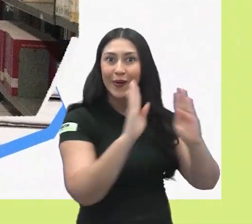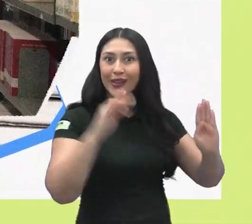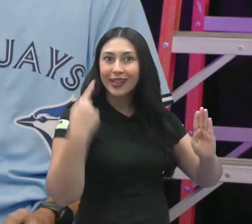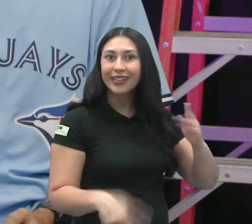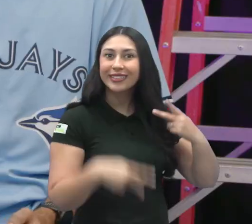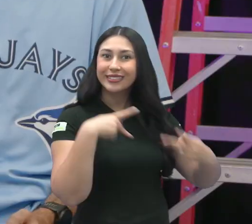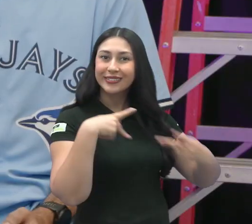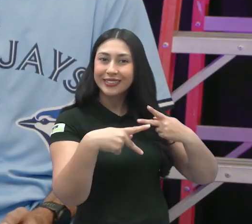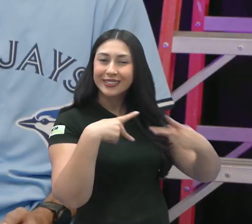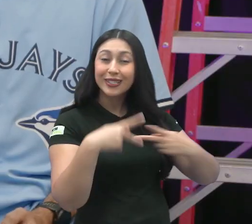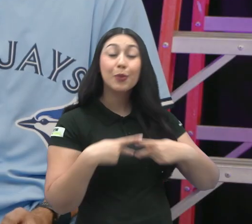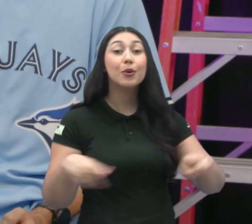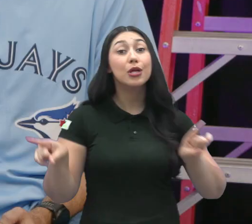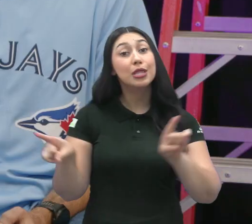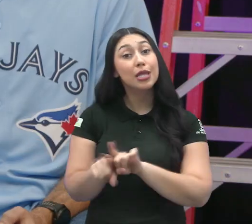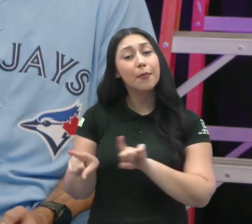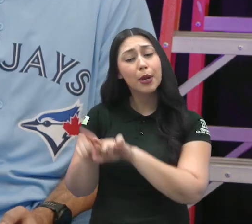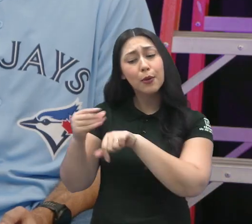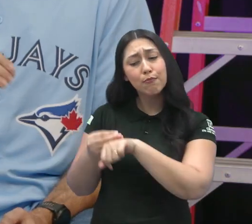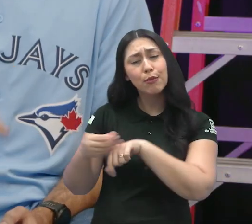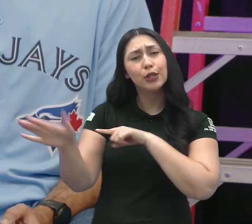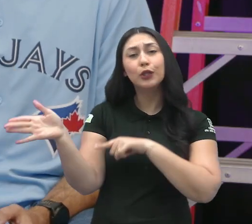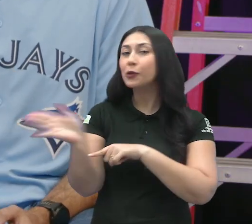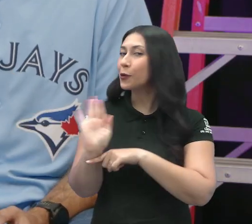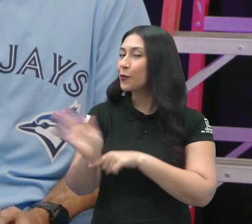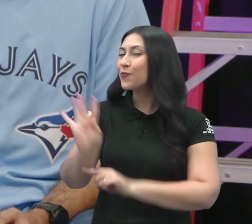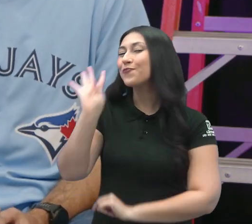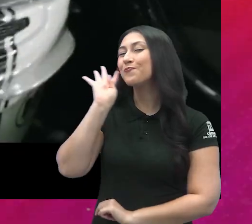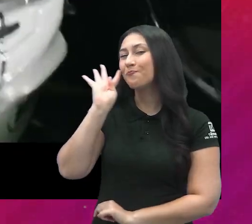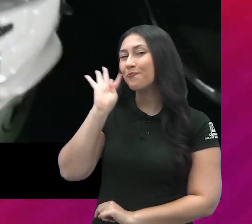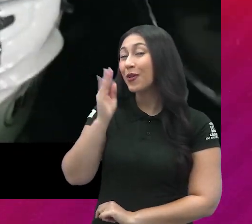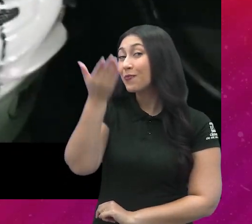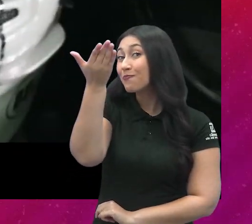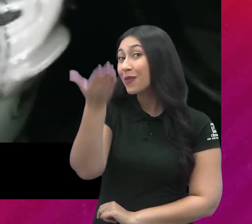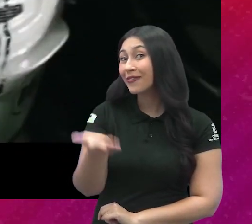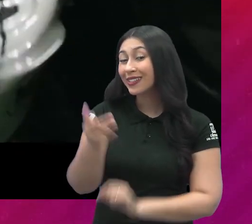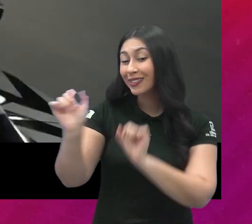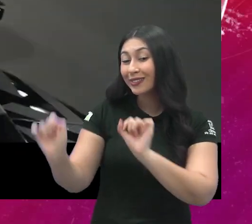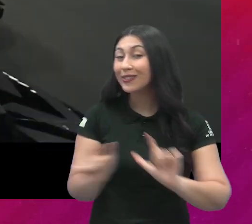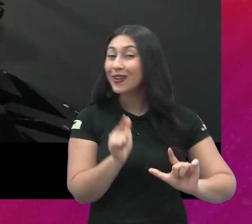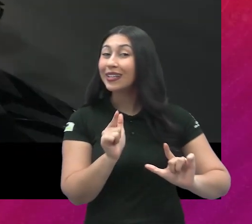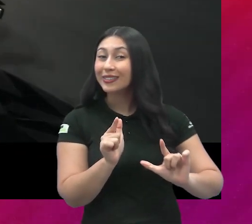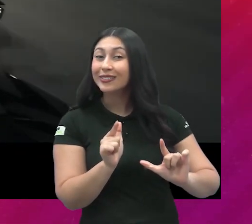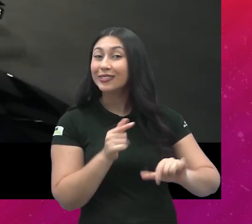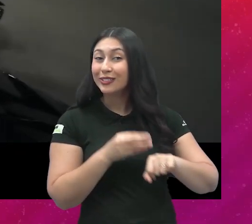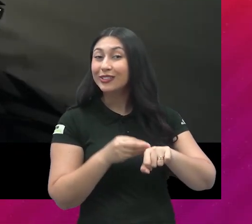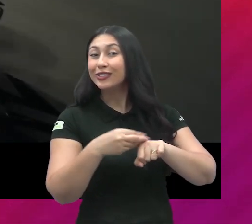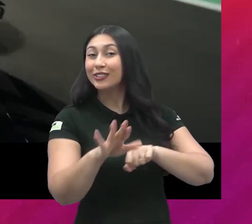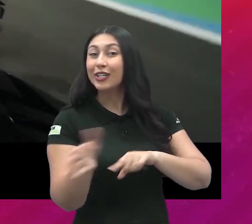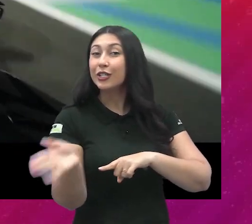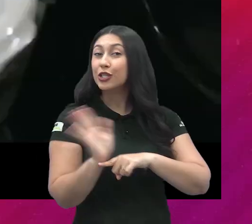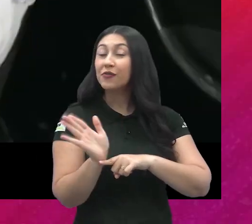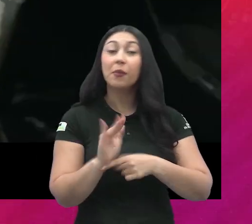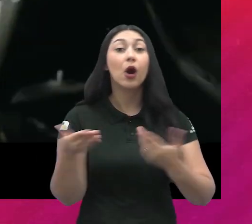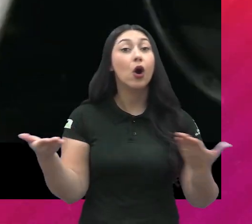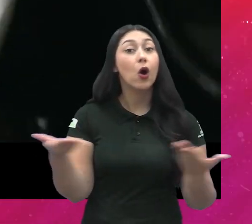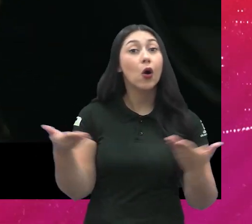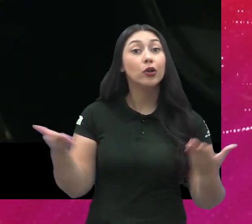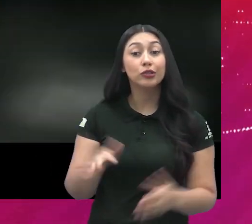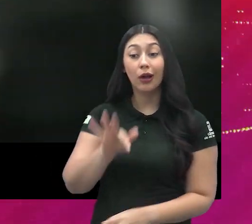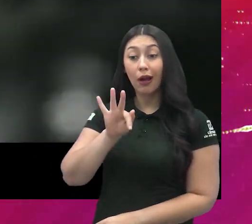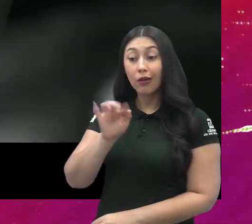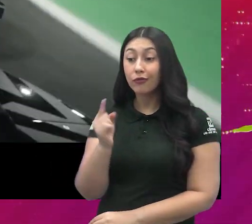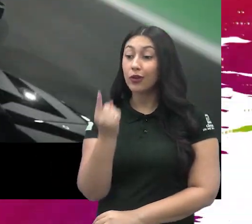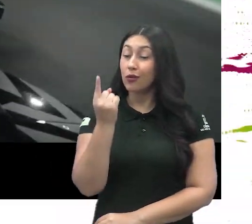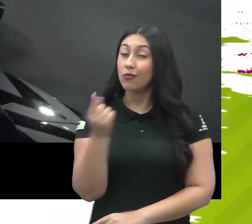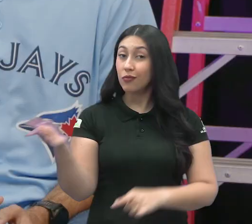aqui da cidade. E temos ainda uma dica de filme muito bacana para você no quadro Sessão Pipoca. A dica de filme de hoje é F1